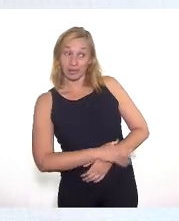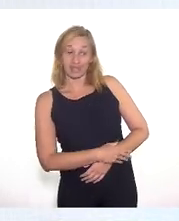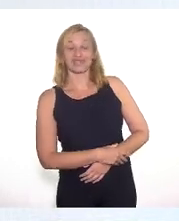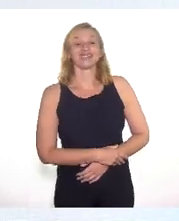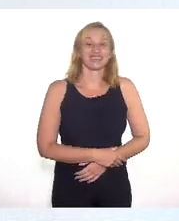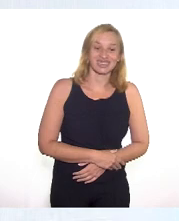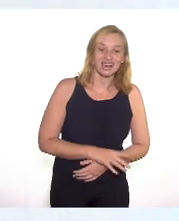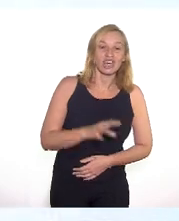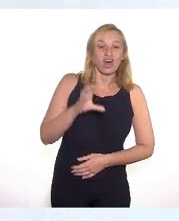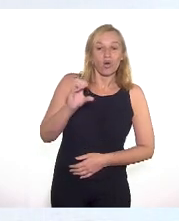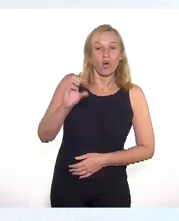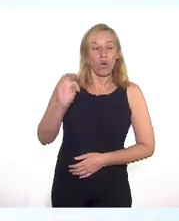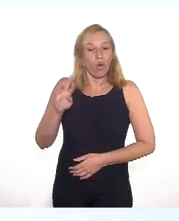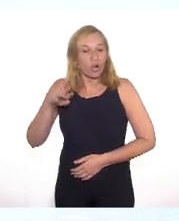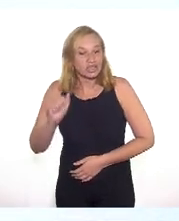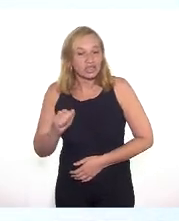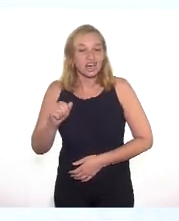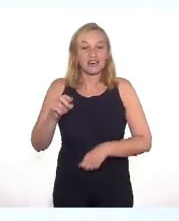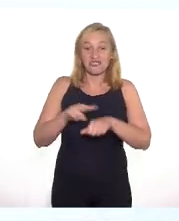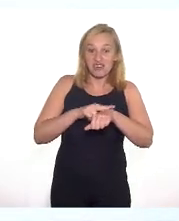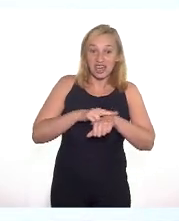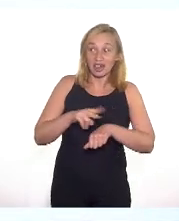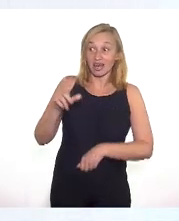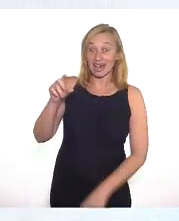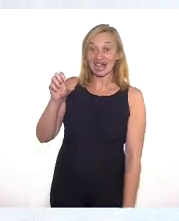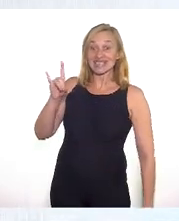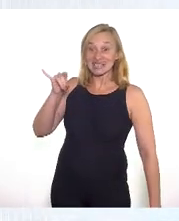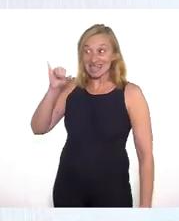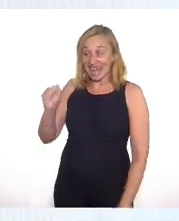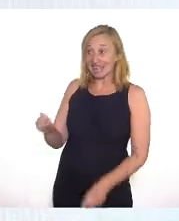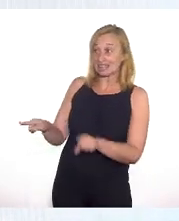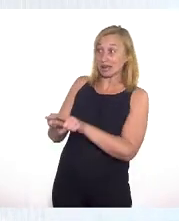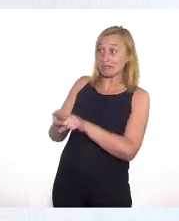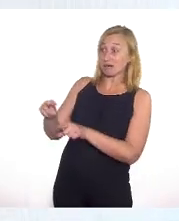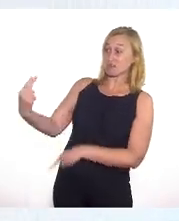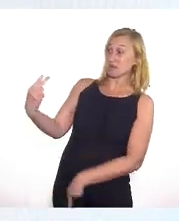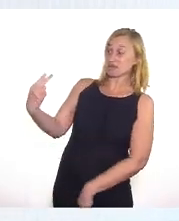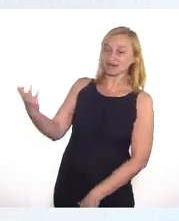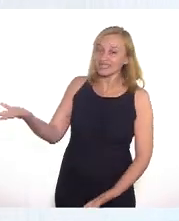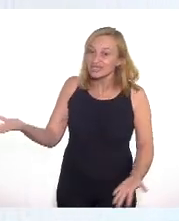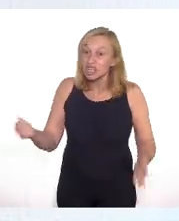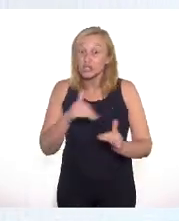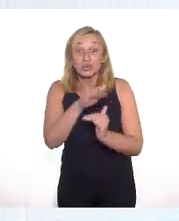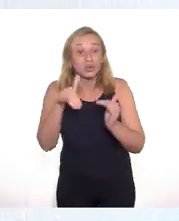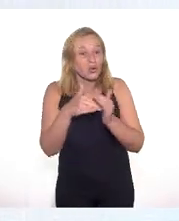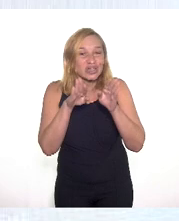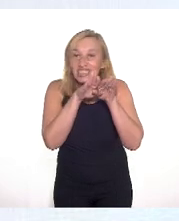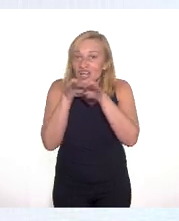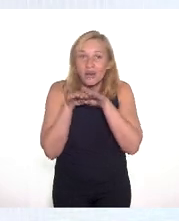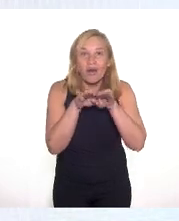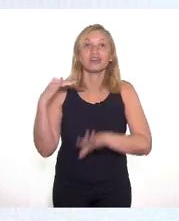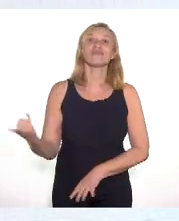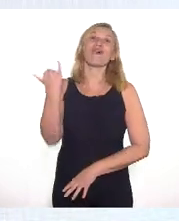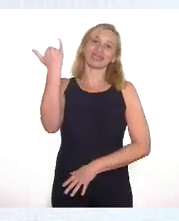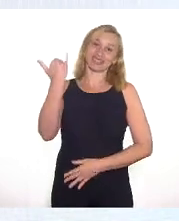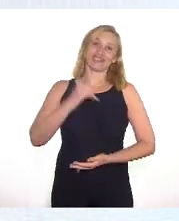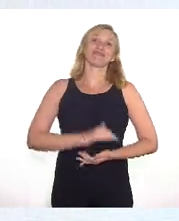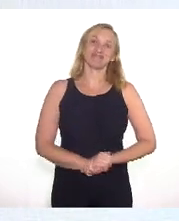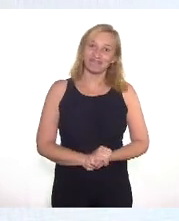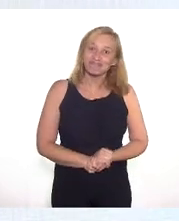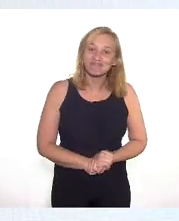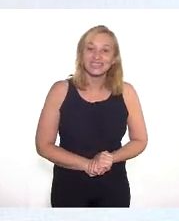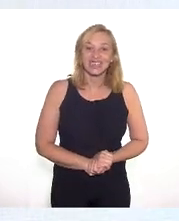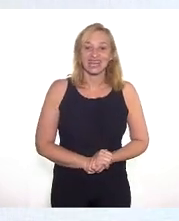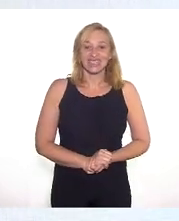A Costa Verde, a Célia também está me olhando aqui. Todos, para esse governo, são igualmente importantes. E nós